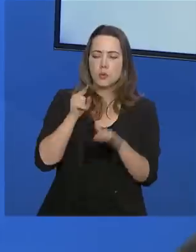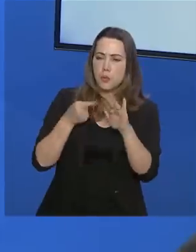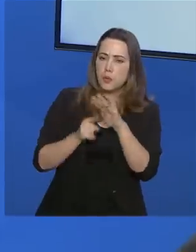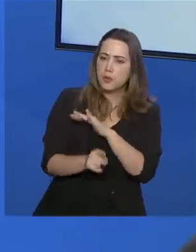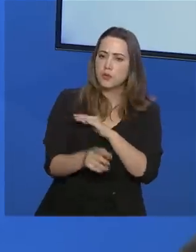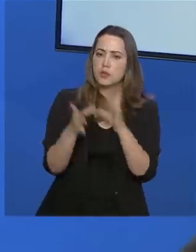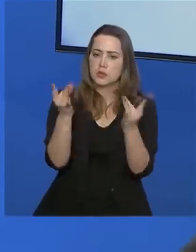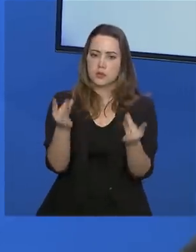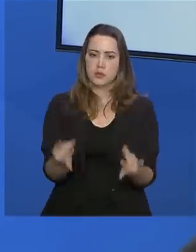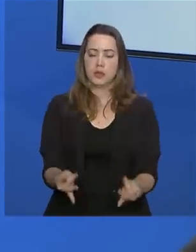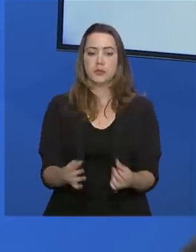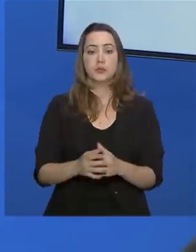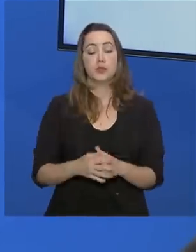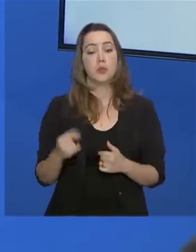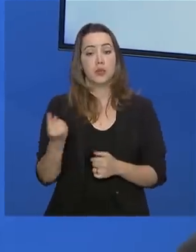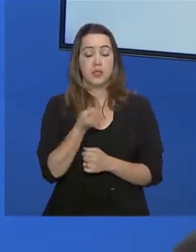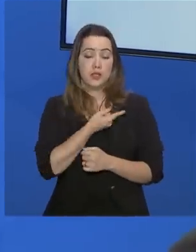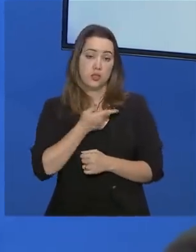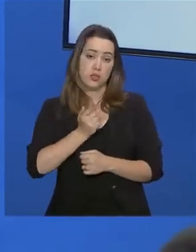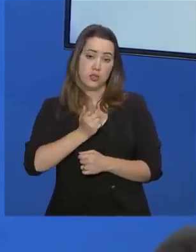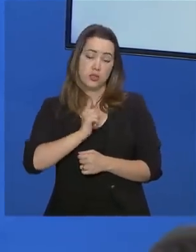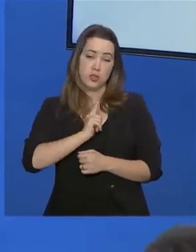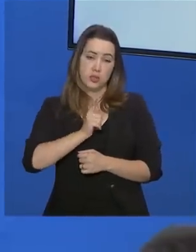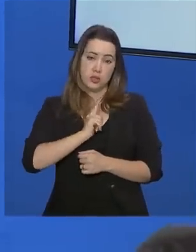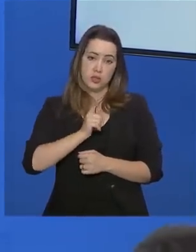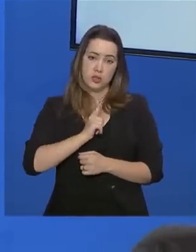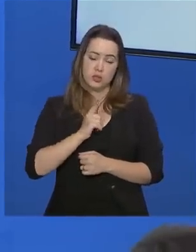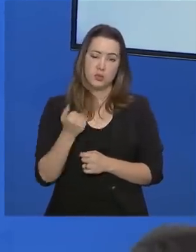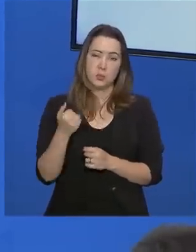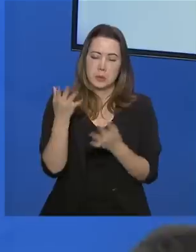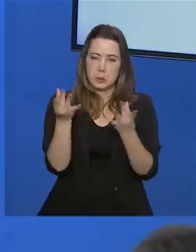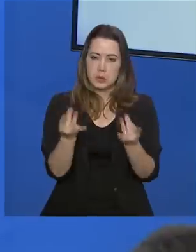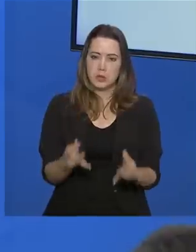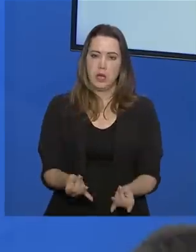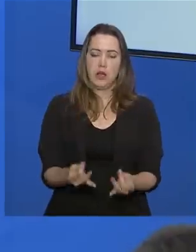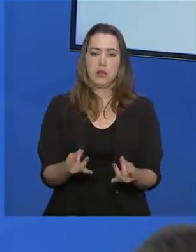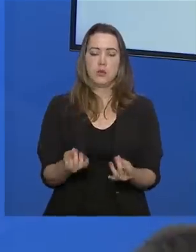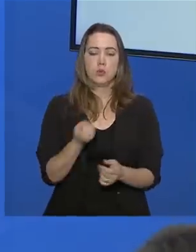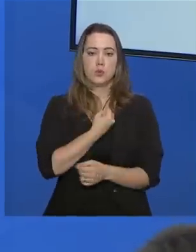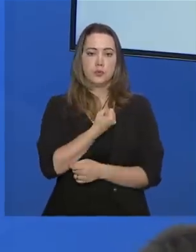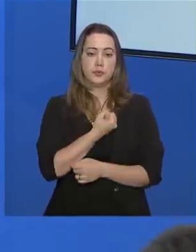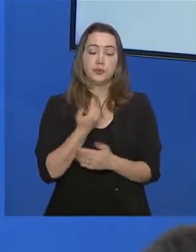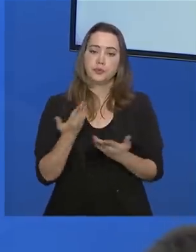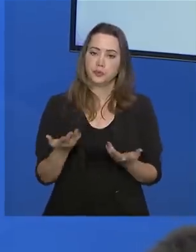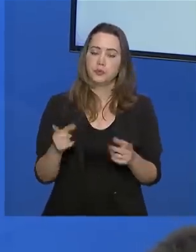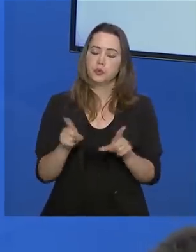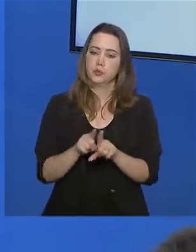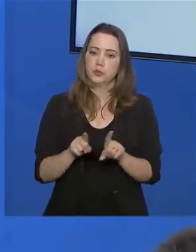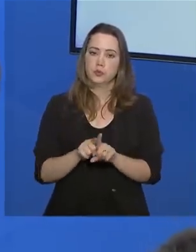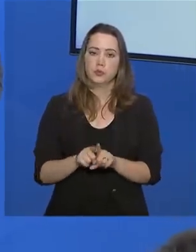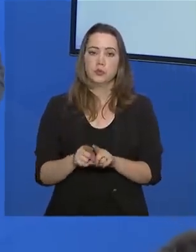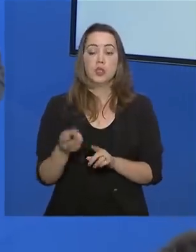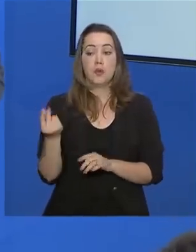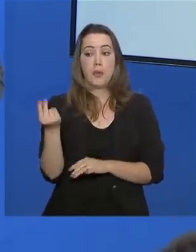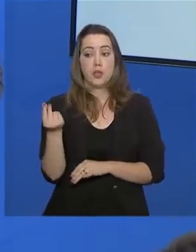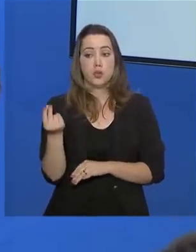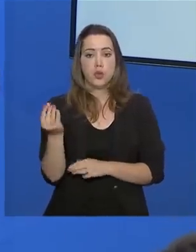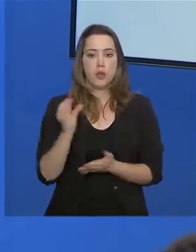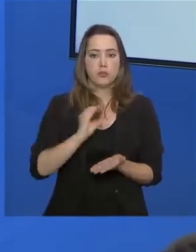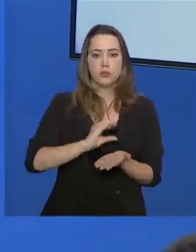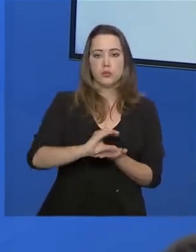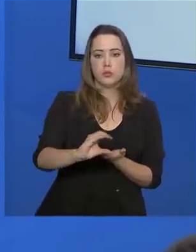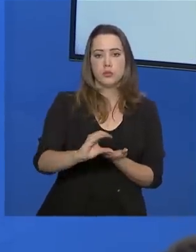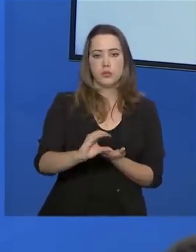esses detalhamentos para que a gente tenha a uma maior acurácia dos dados para além disso colocar recursos também no sistema